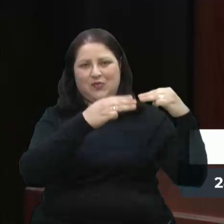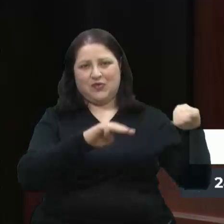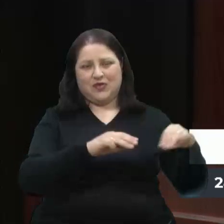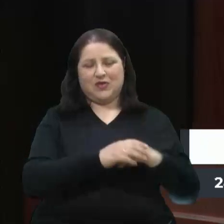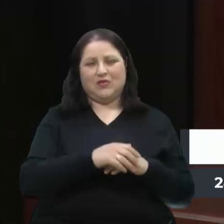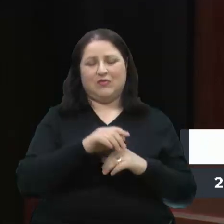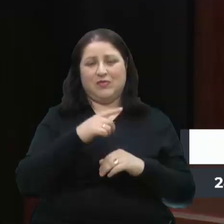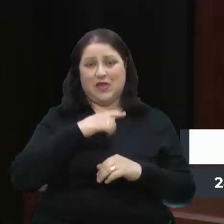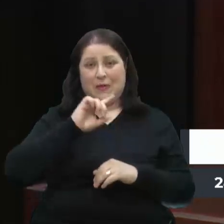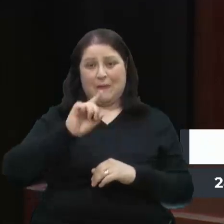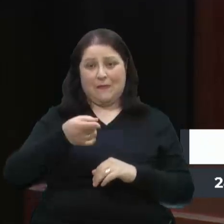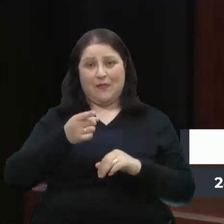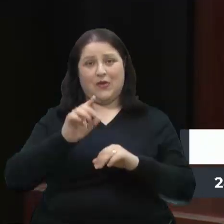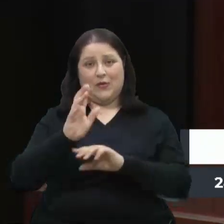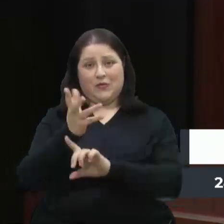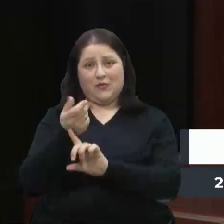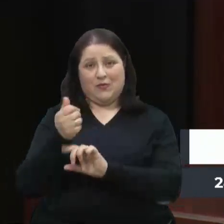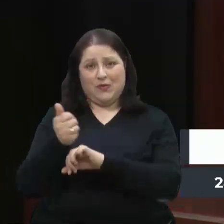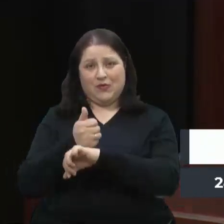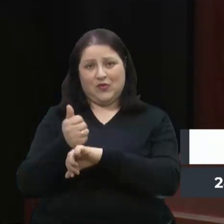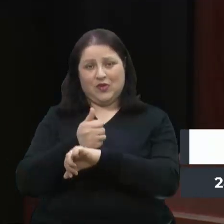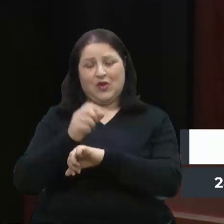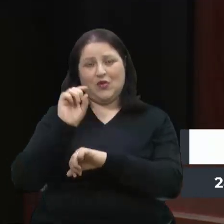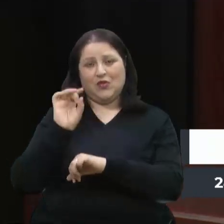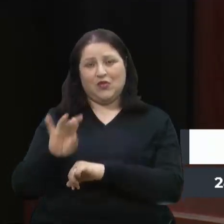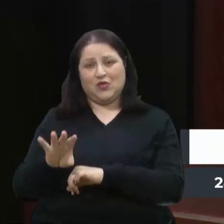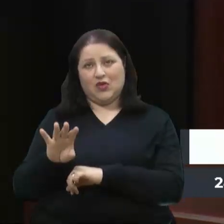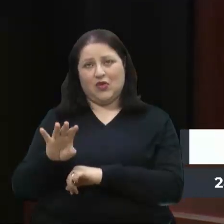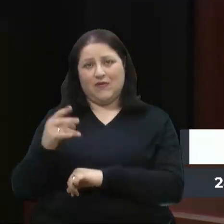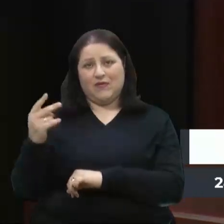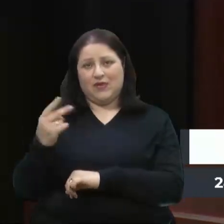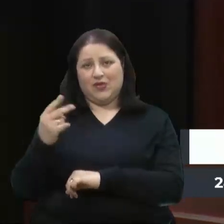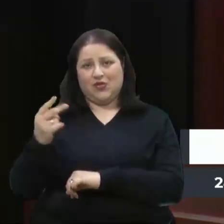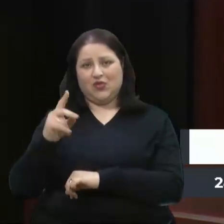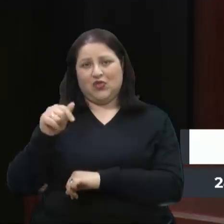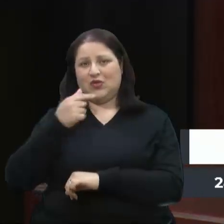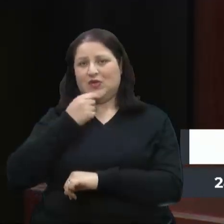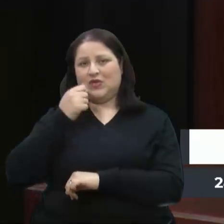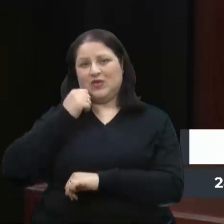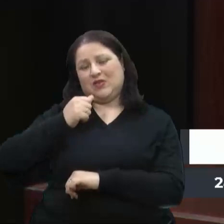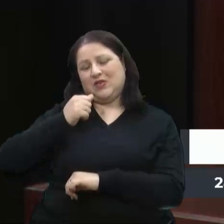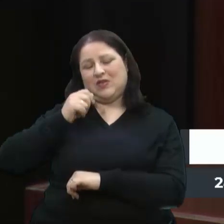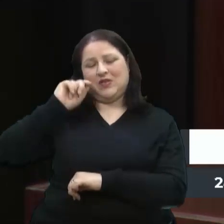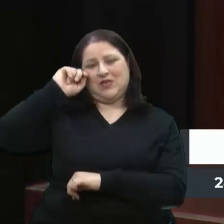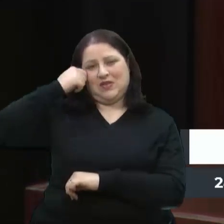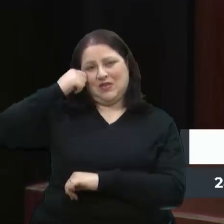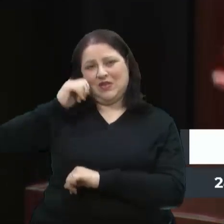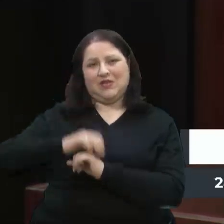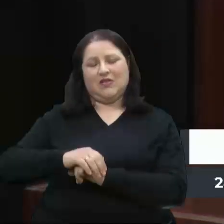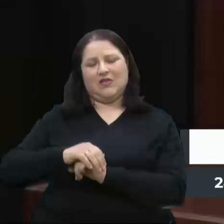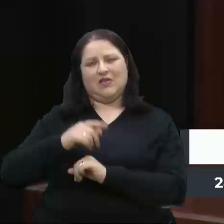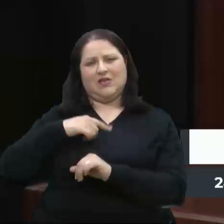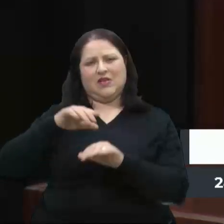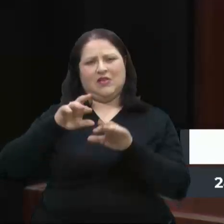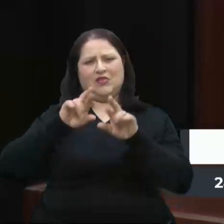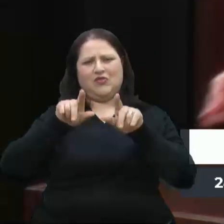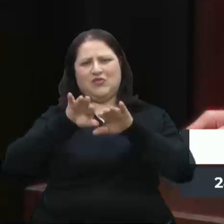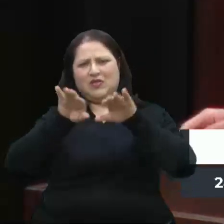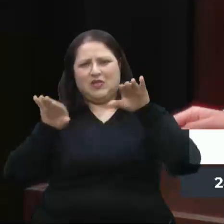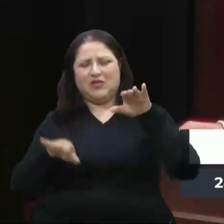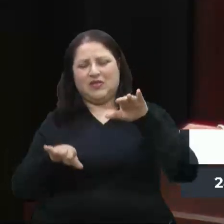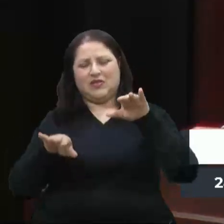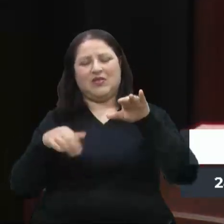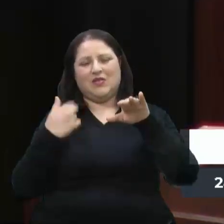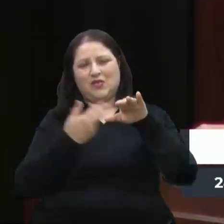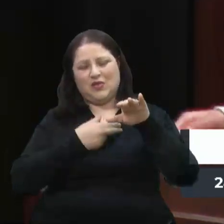negras. Então a gente vê a discrepância nesse número e a importância, portanto, de ainda falarmos desse